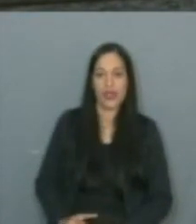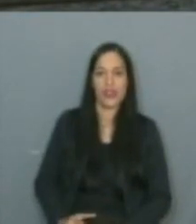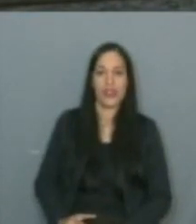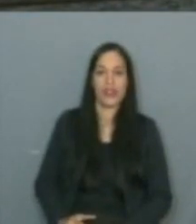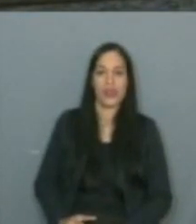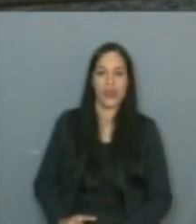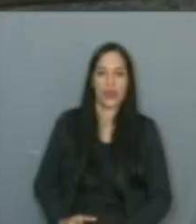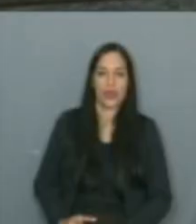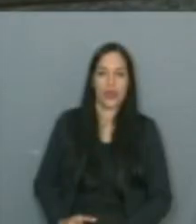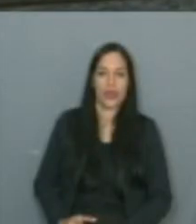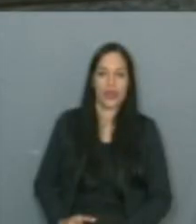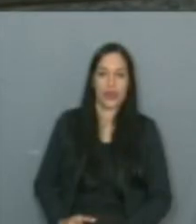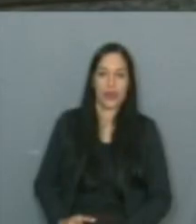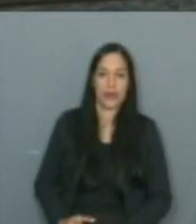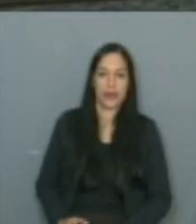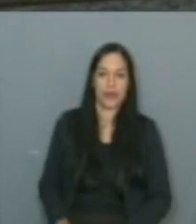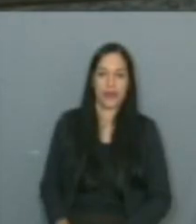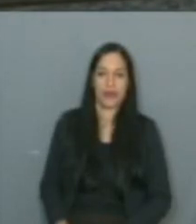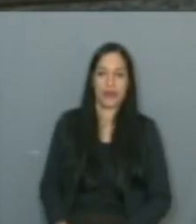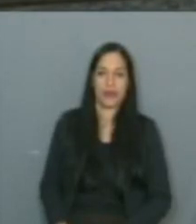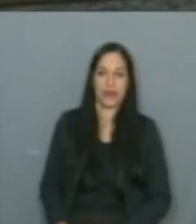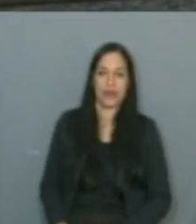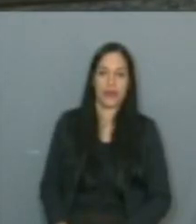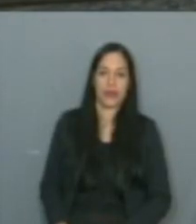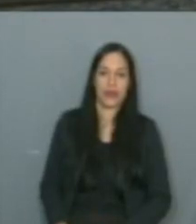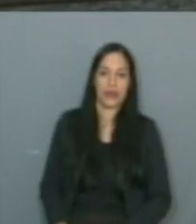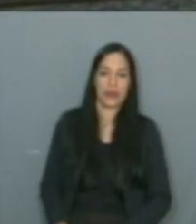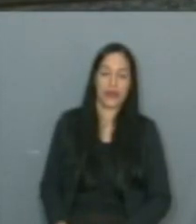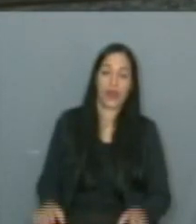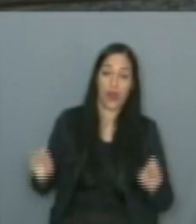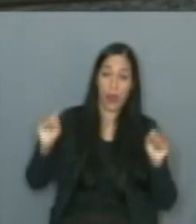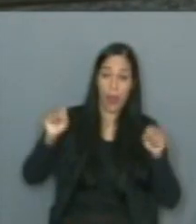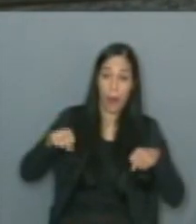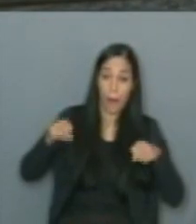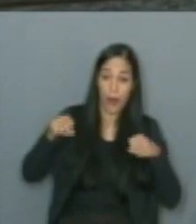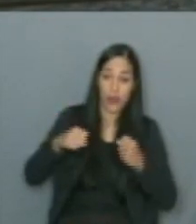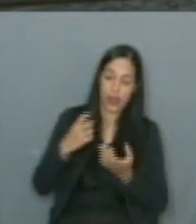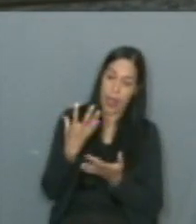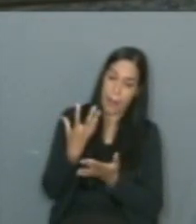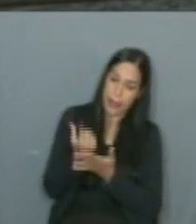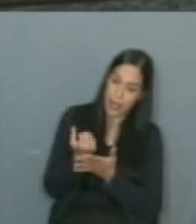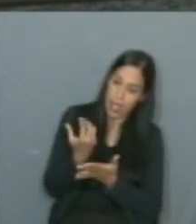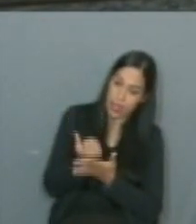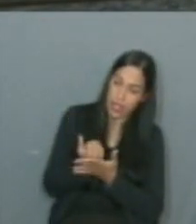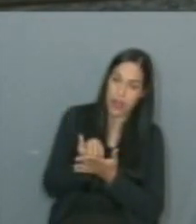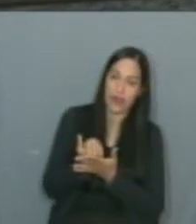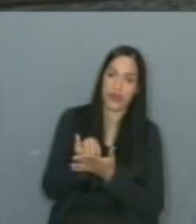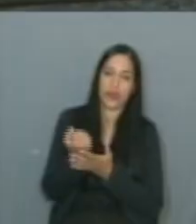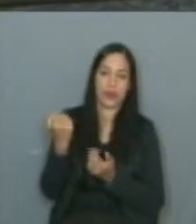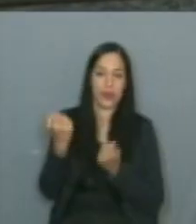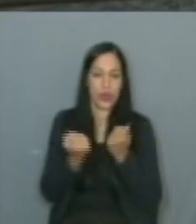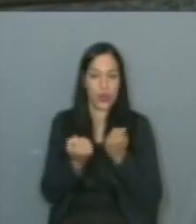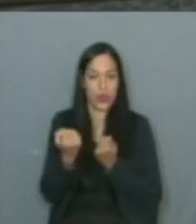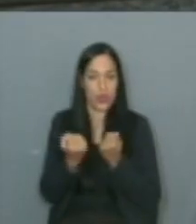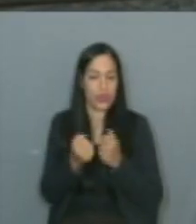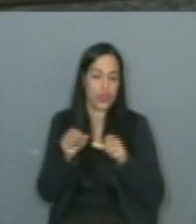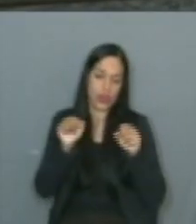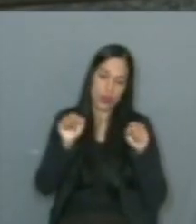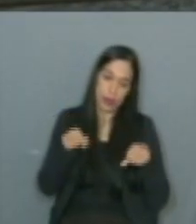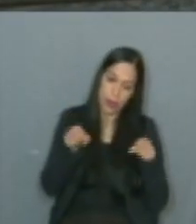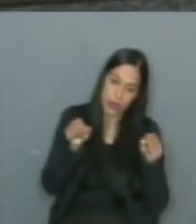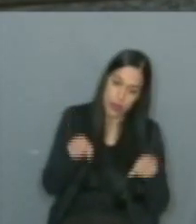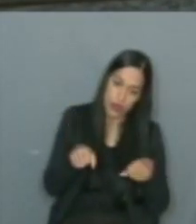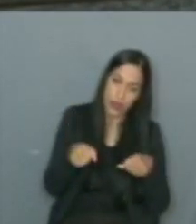não coloquei a questão premente dos motoristas de aplicativo, dos